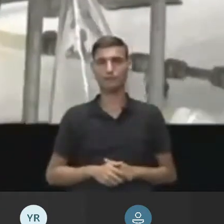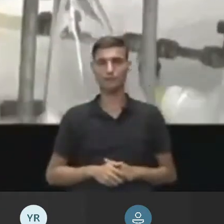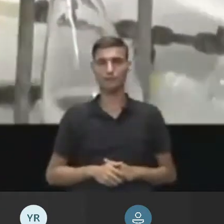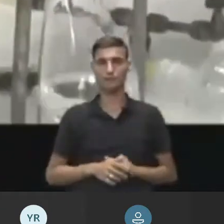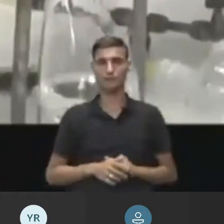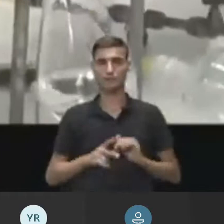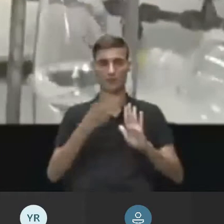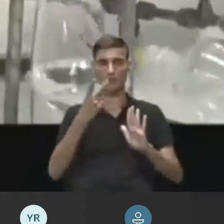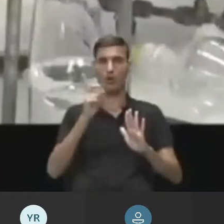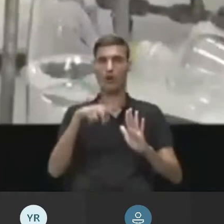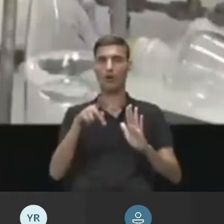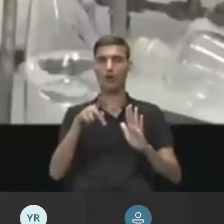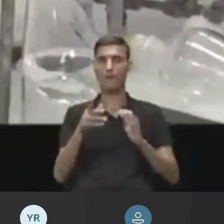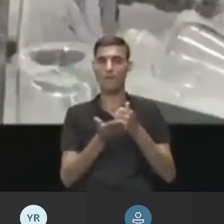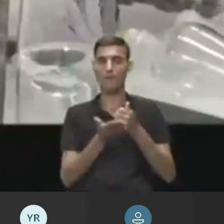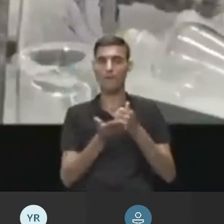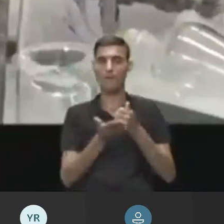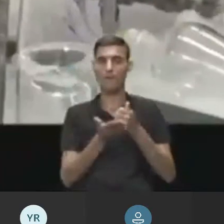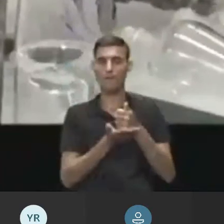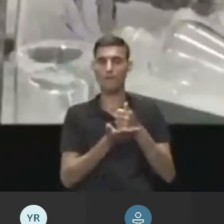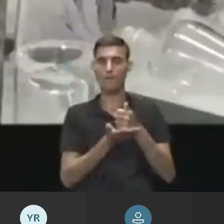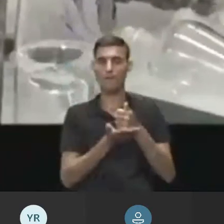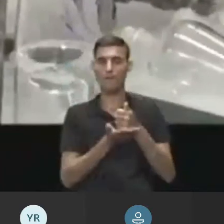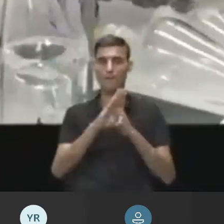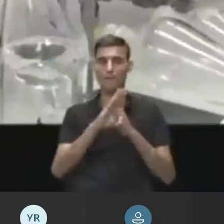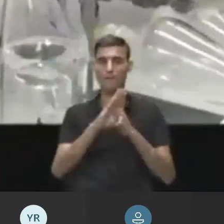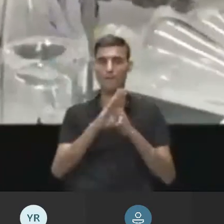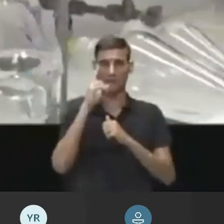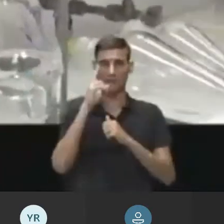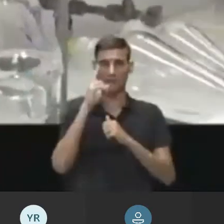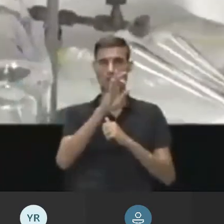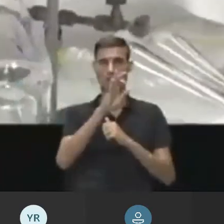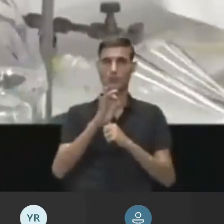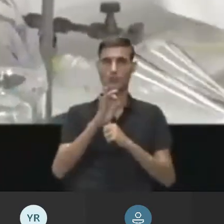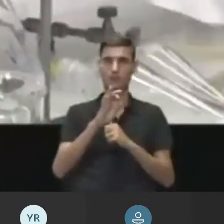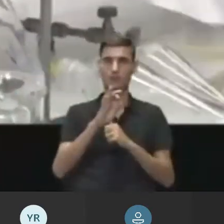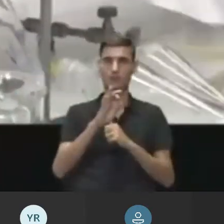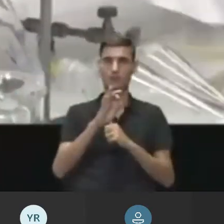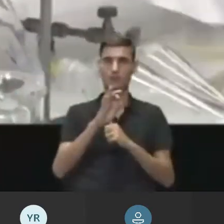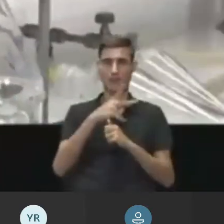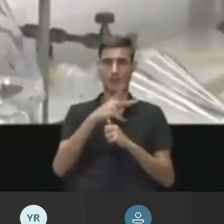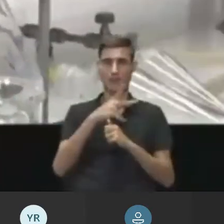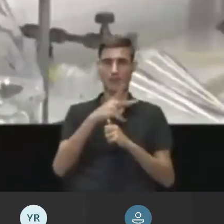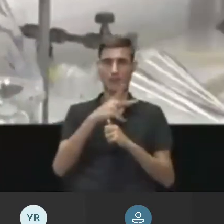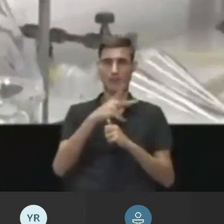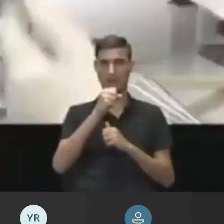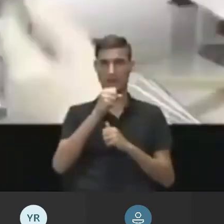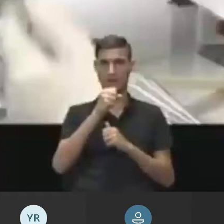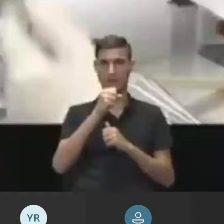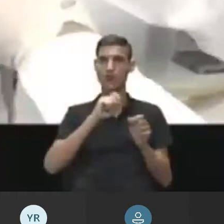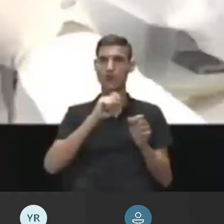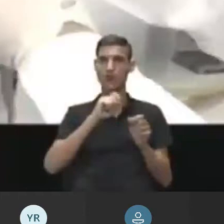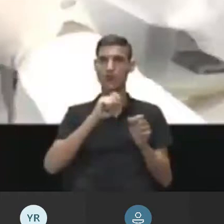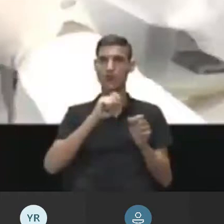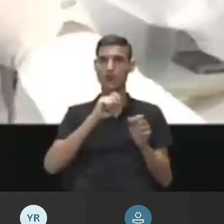e faz o mesmo procedimento, né? Tampa, vira o funil de cabeça para baixo.